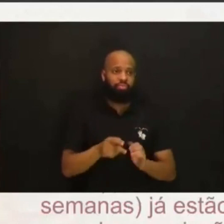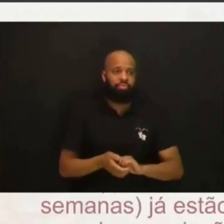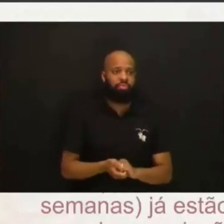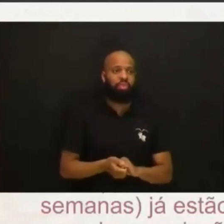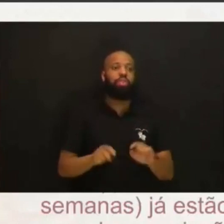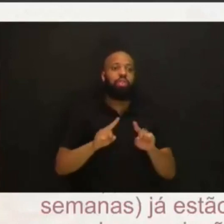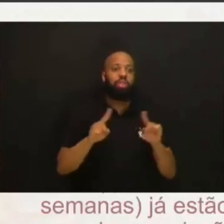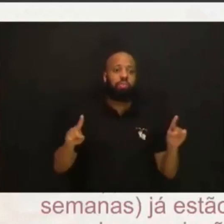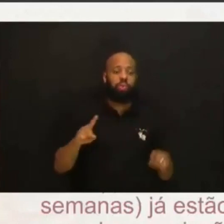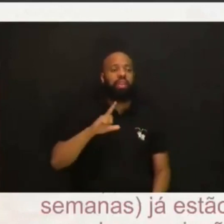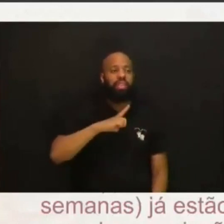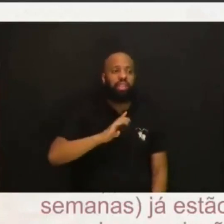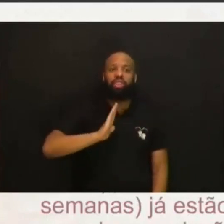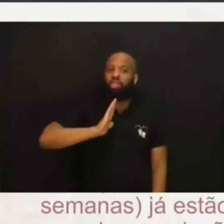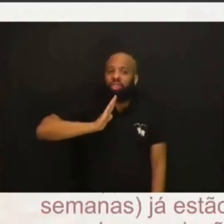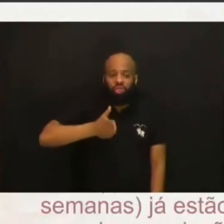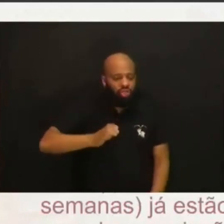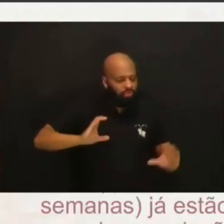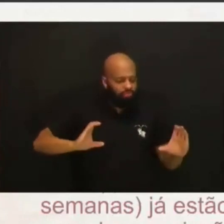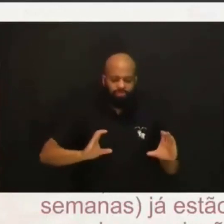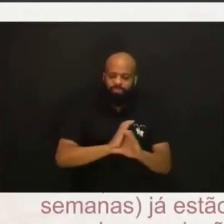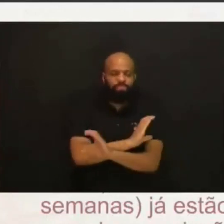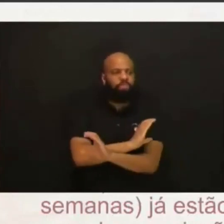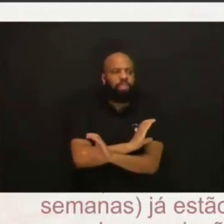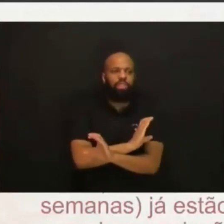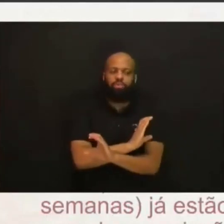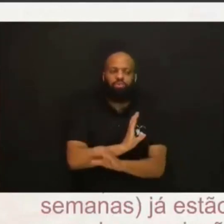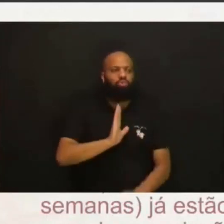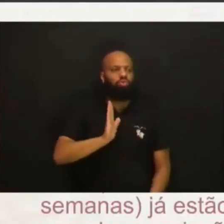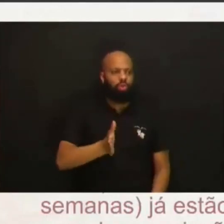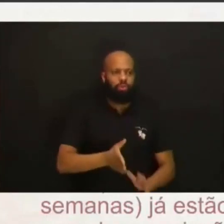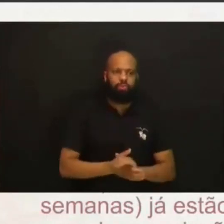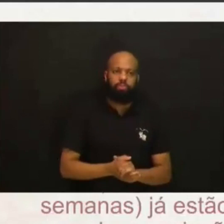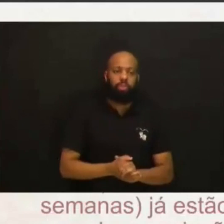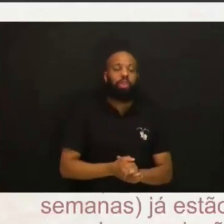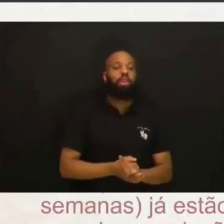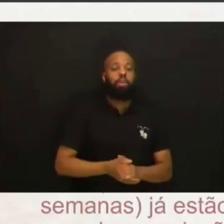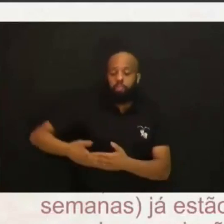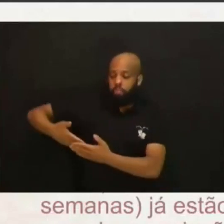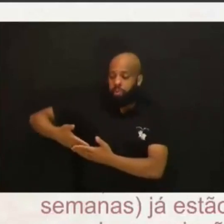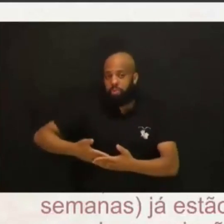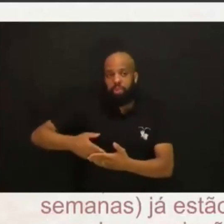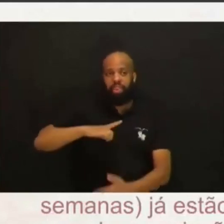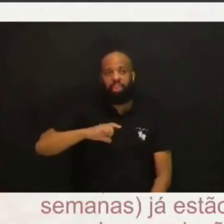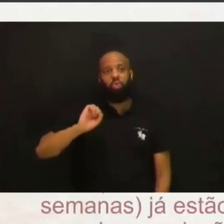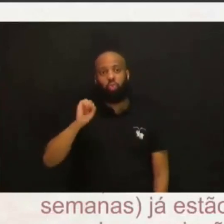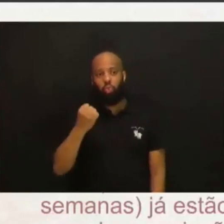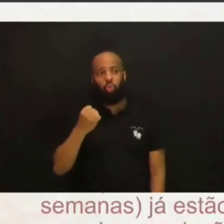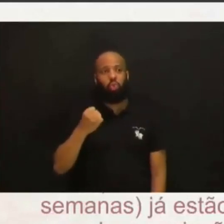com um potencial completo dentro deles. Bebês que têm 8, 10,